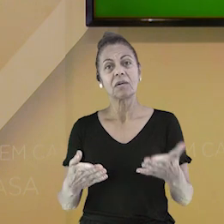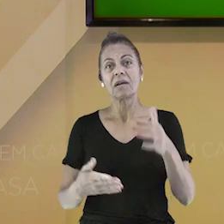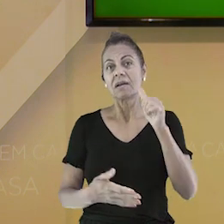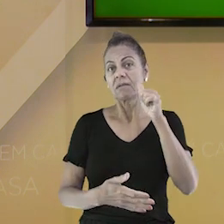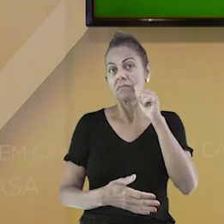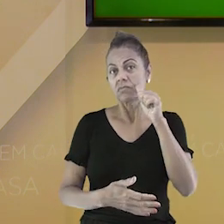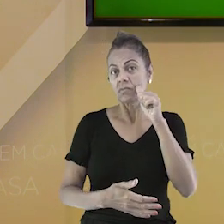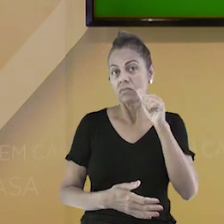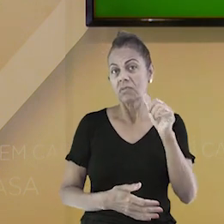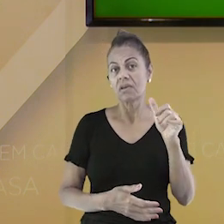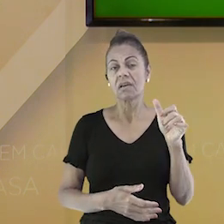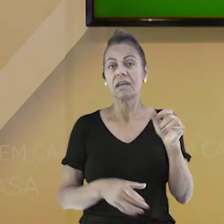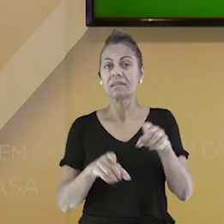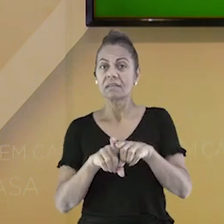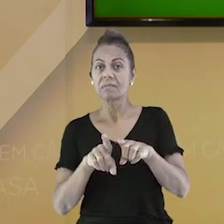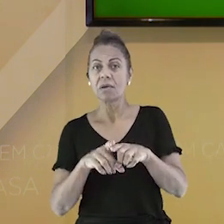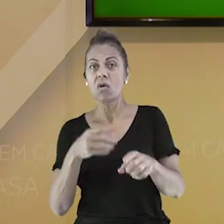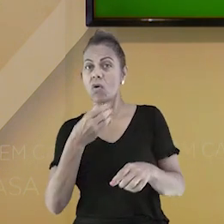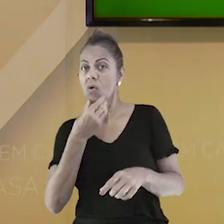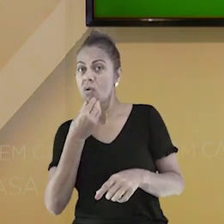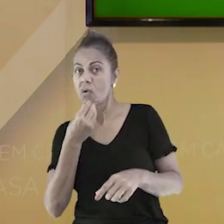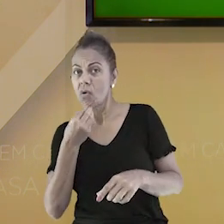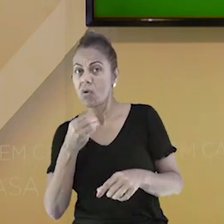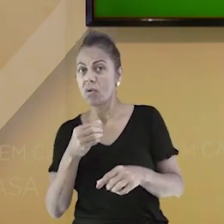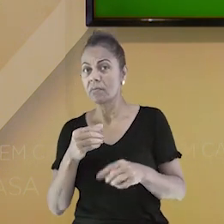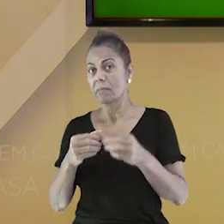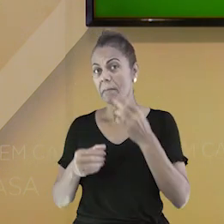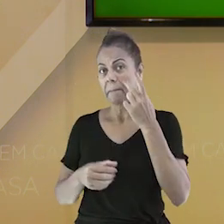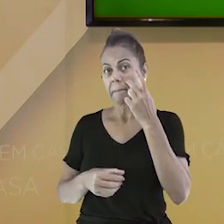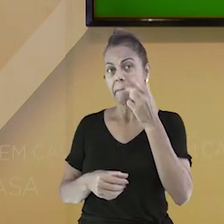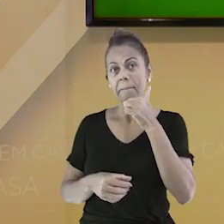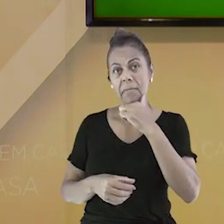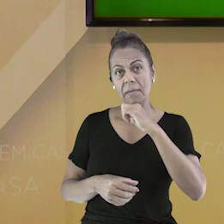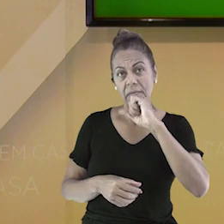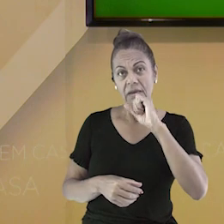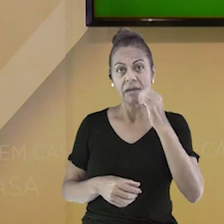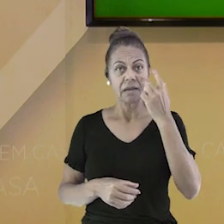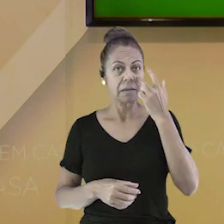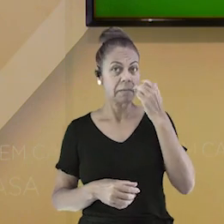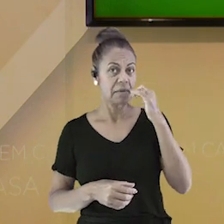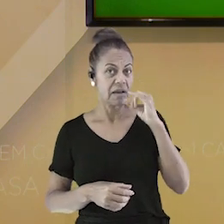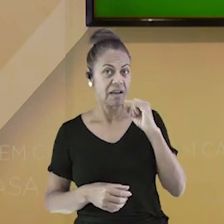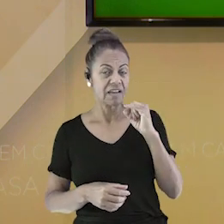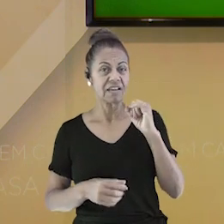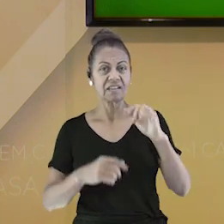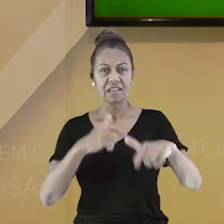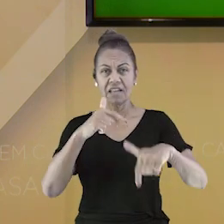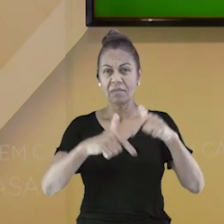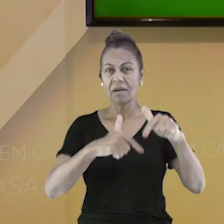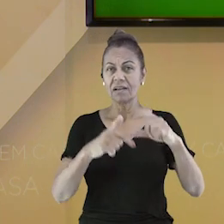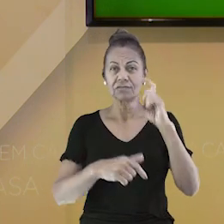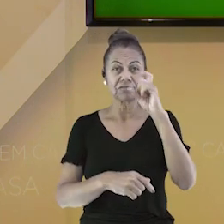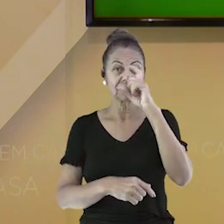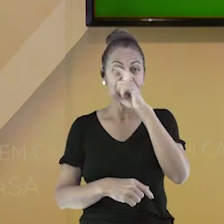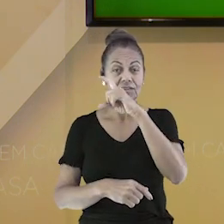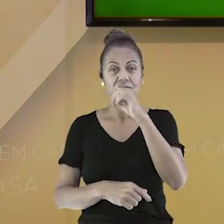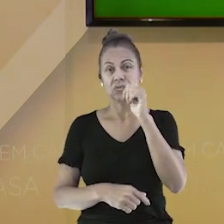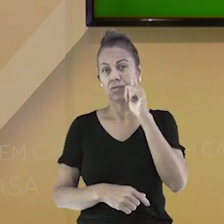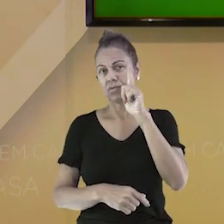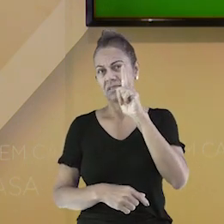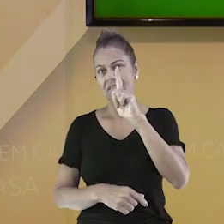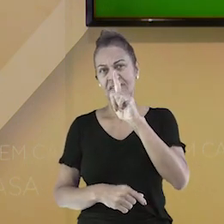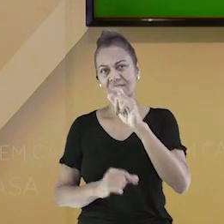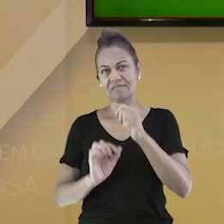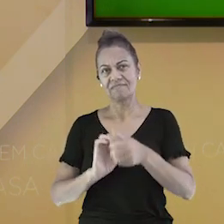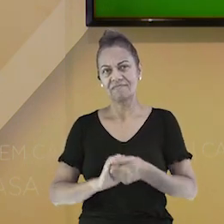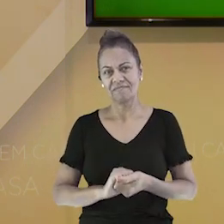sinal, assim como no caso dela, a dificuldade de conseguir um emprego sem a conclusão dos estudos, que ele acabou abandonando, também é um